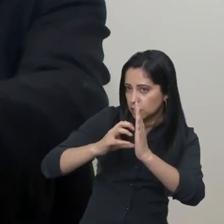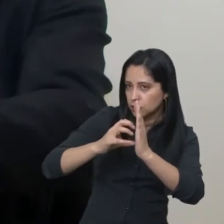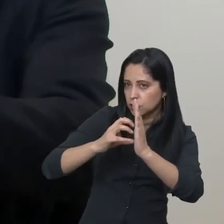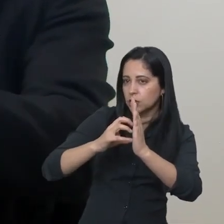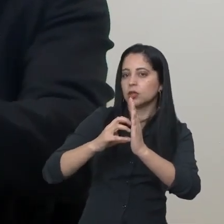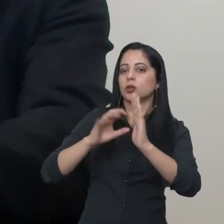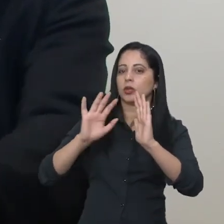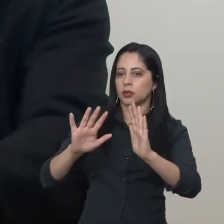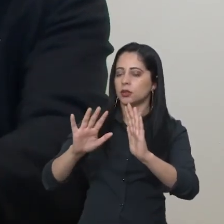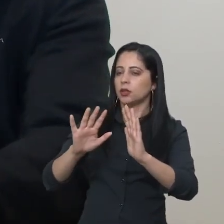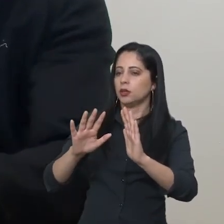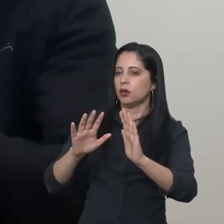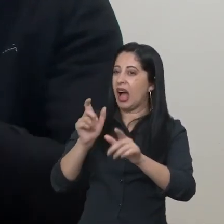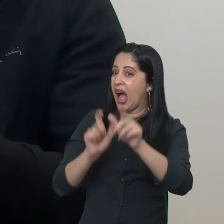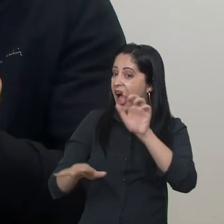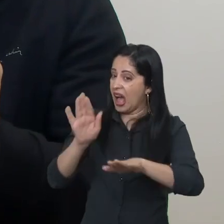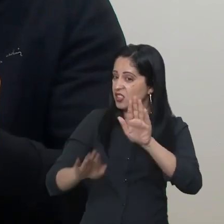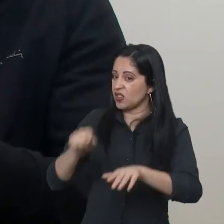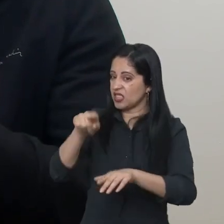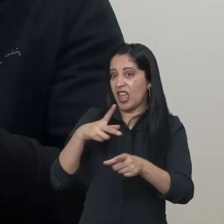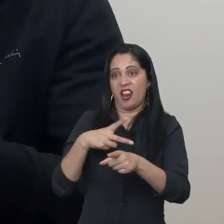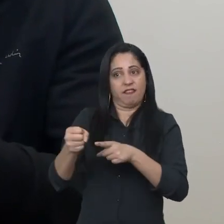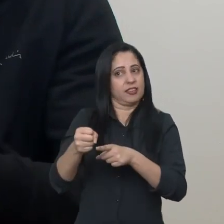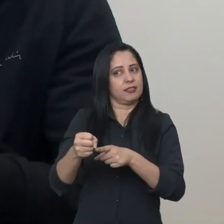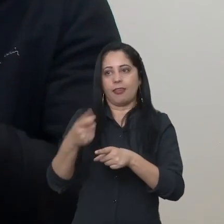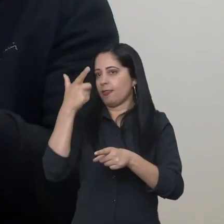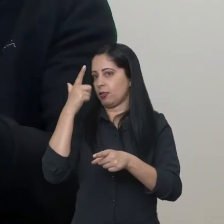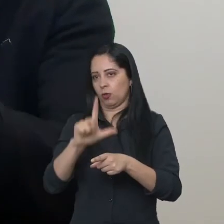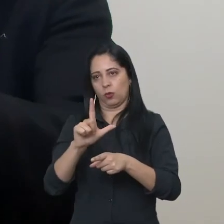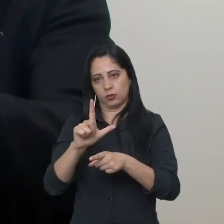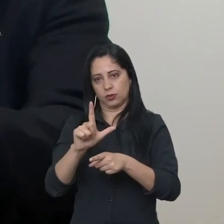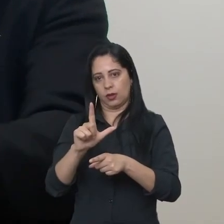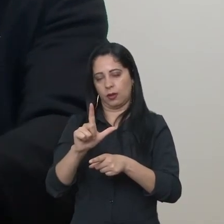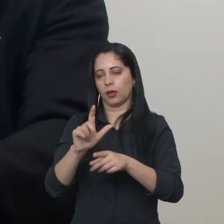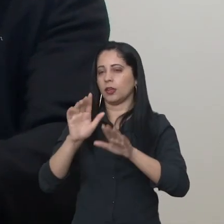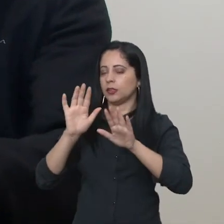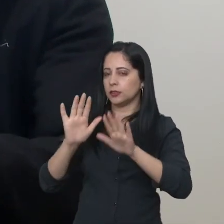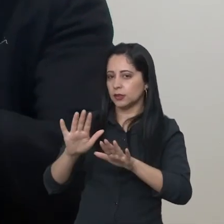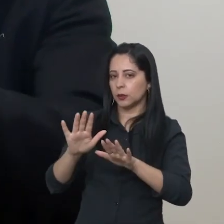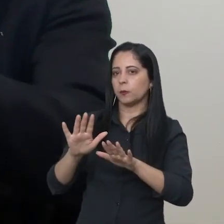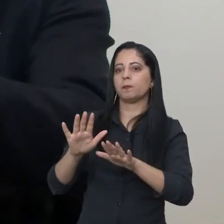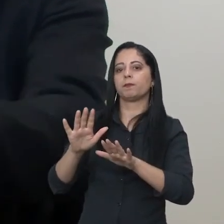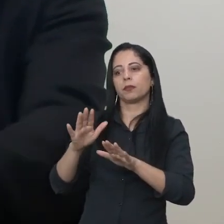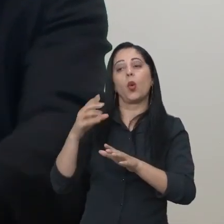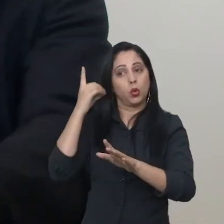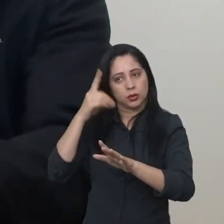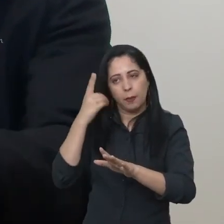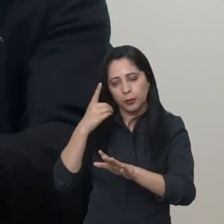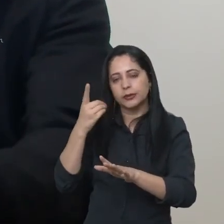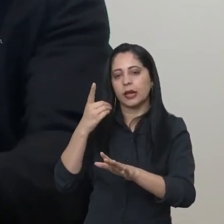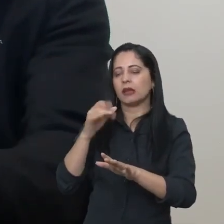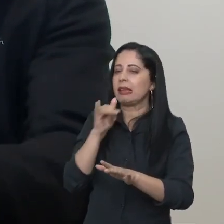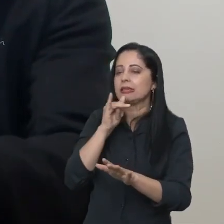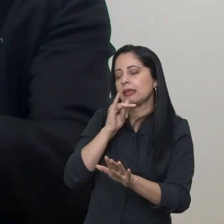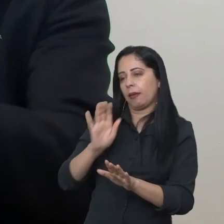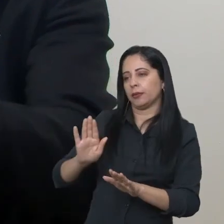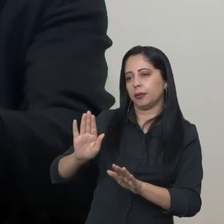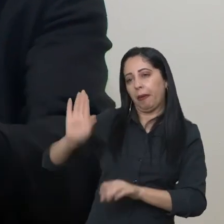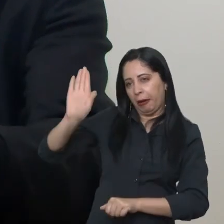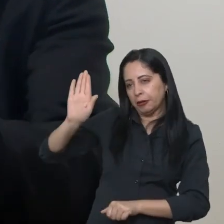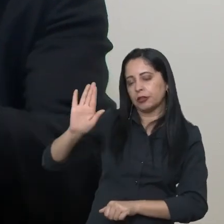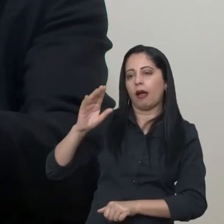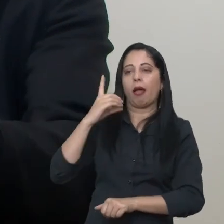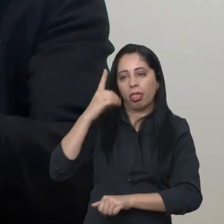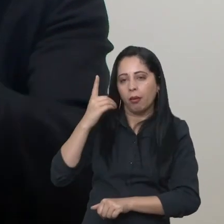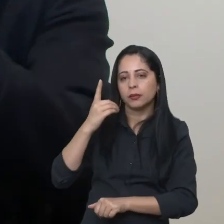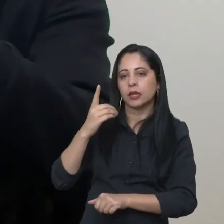um determinado partido, talvez ele não eleja esse deputado, essa deputada que ele tá, esse